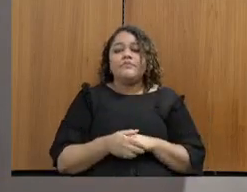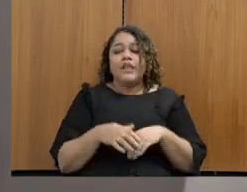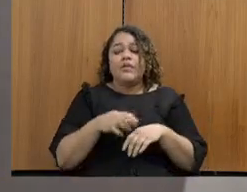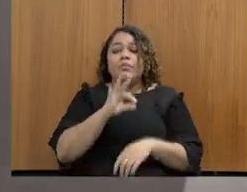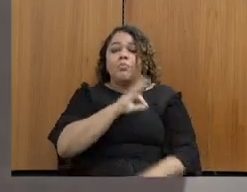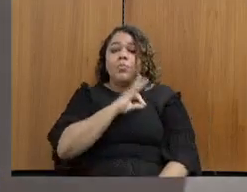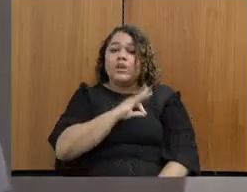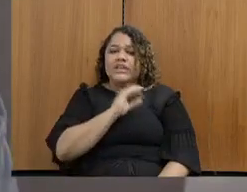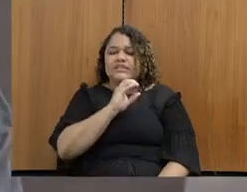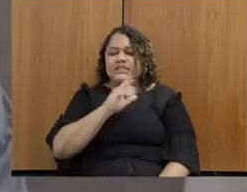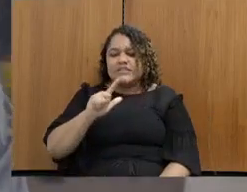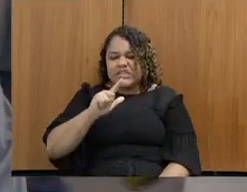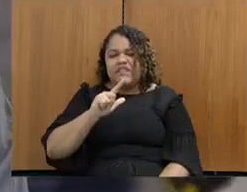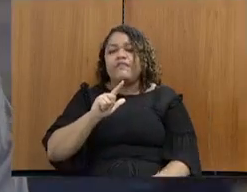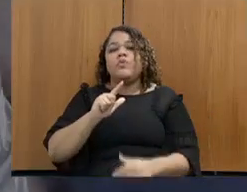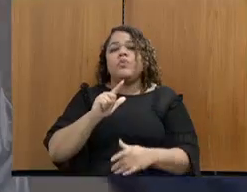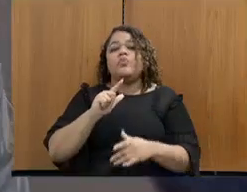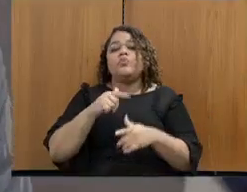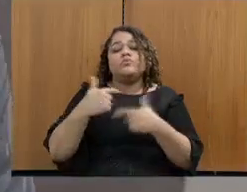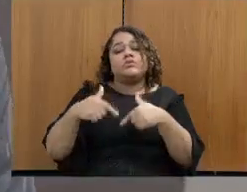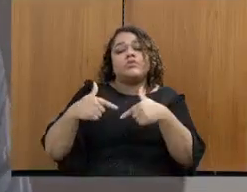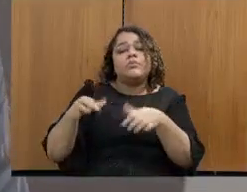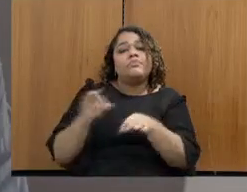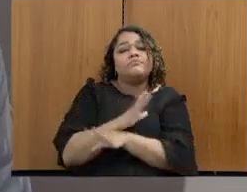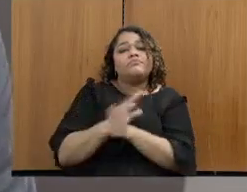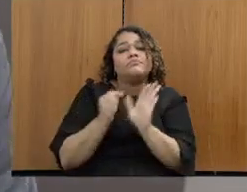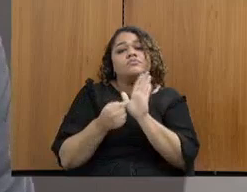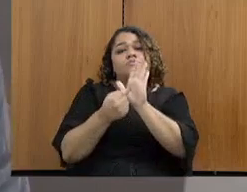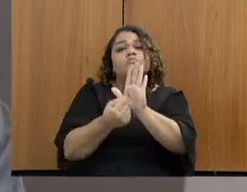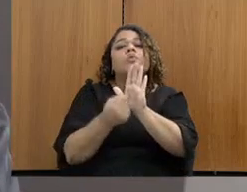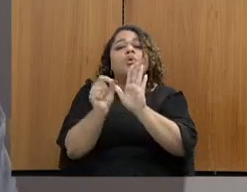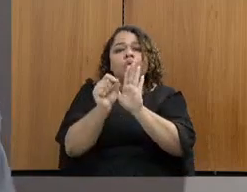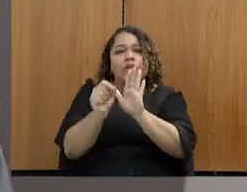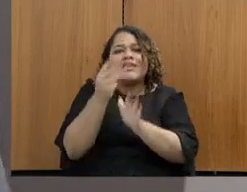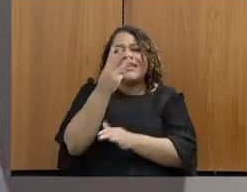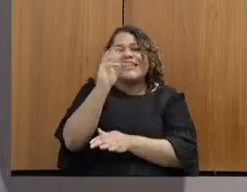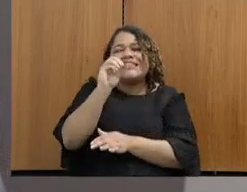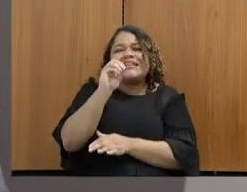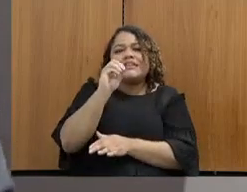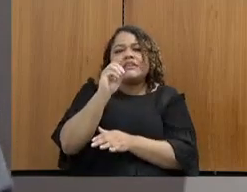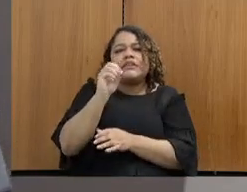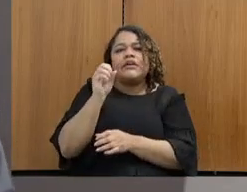unidades de Janeiro é a maio de 2023